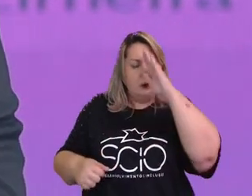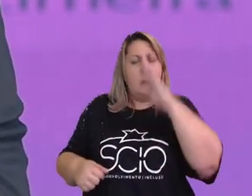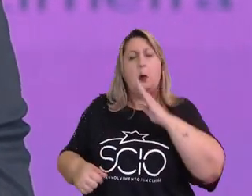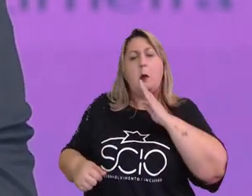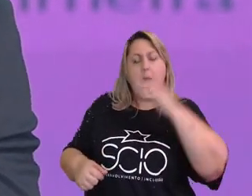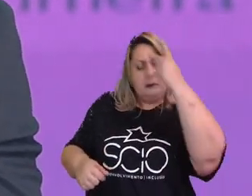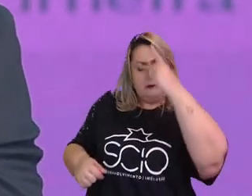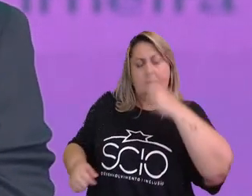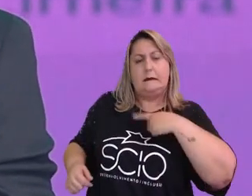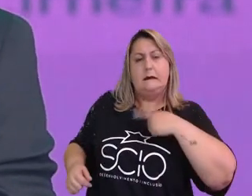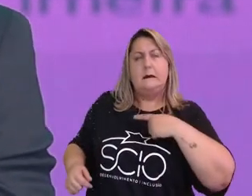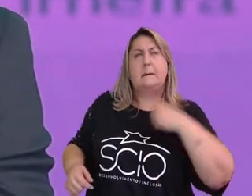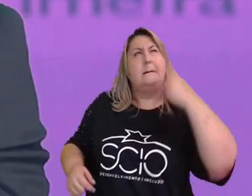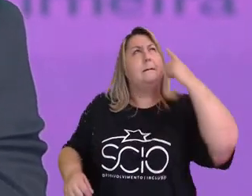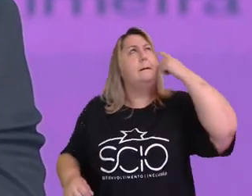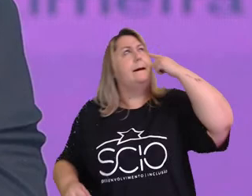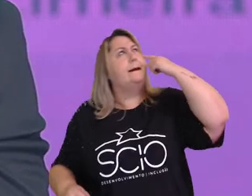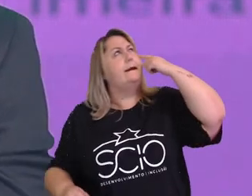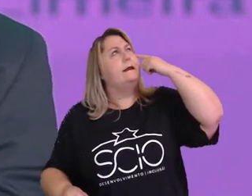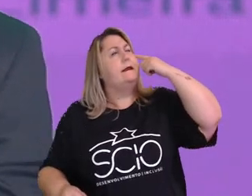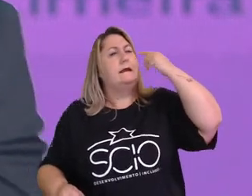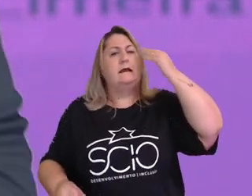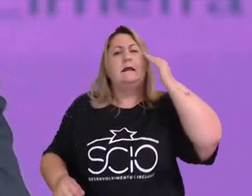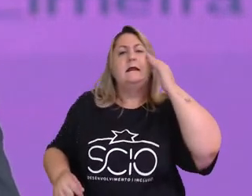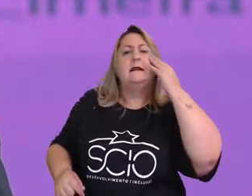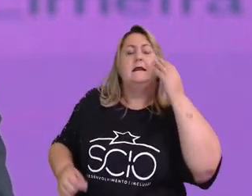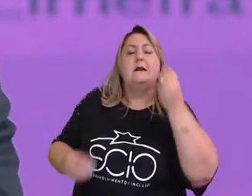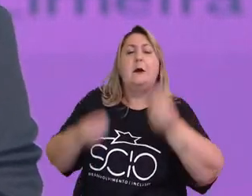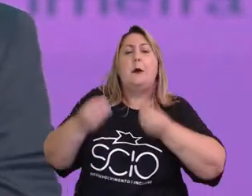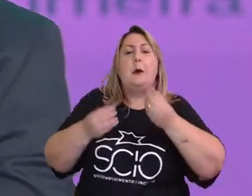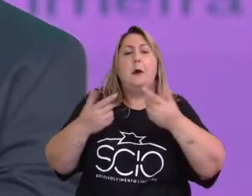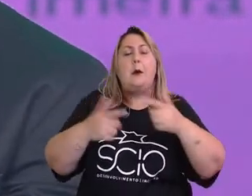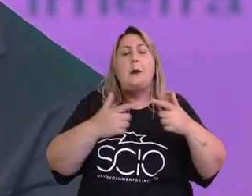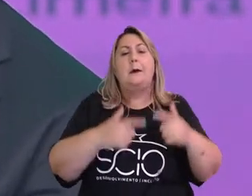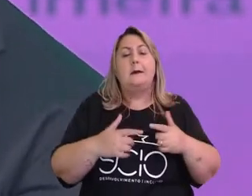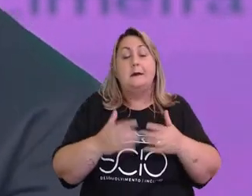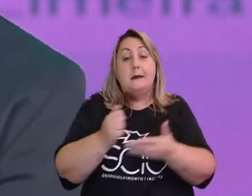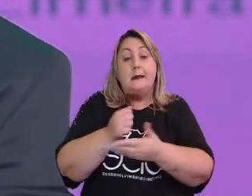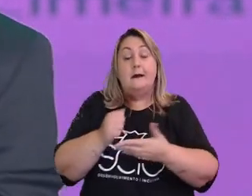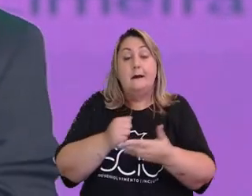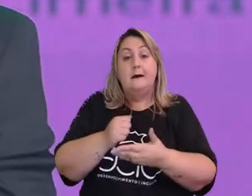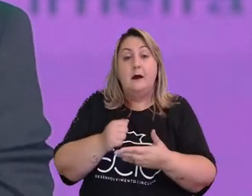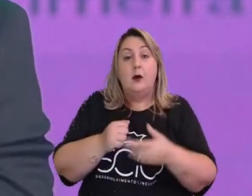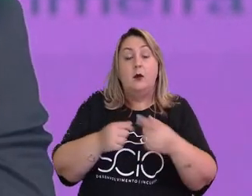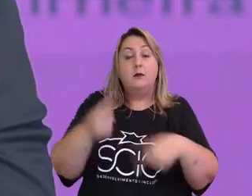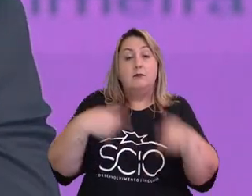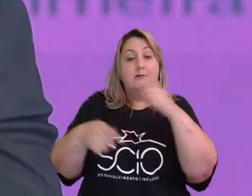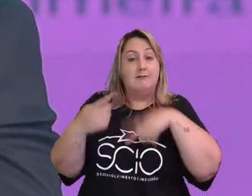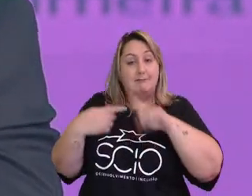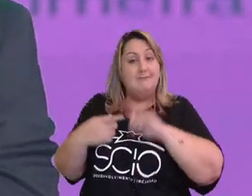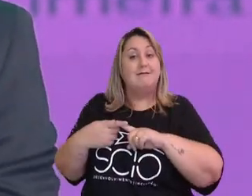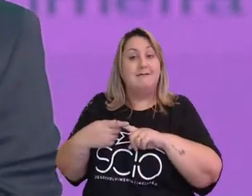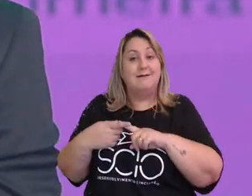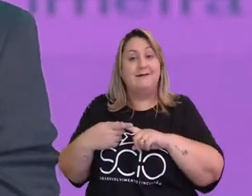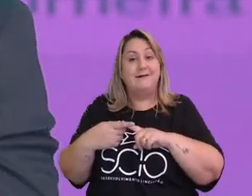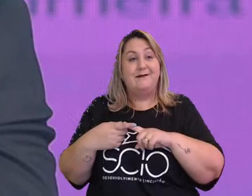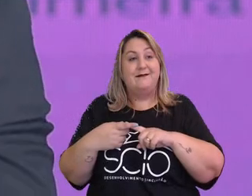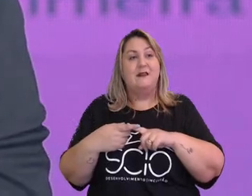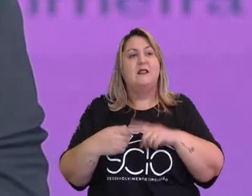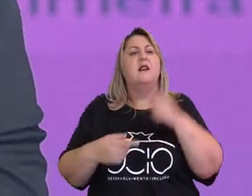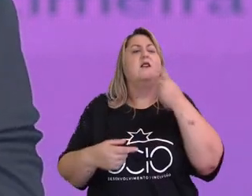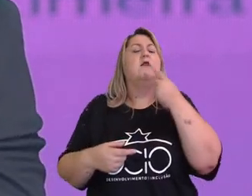conhecer, fazer essa reflexão, entender aonde estão os gatilhos, aonde estão as recompensas. Eu falo muito